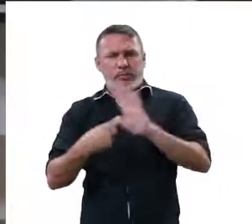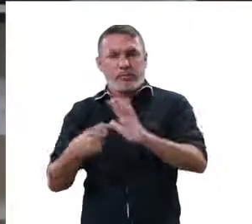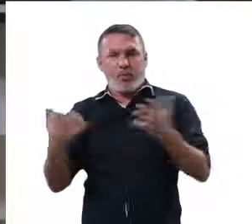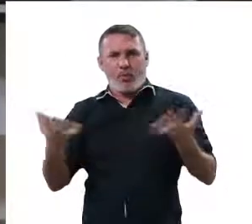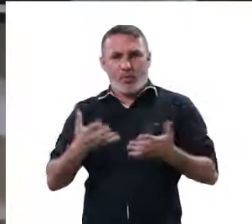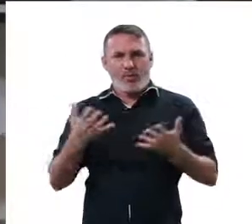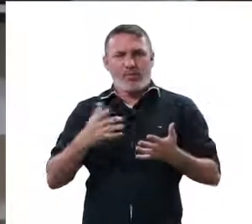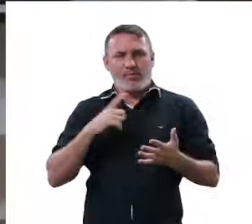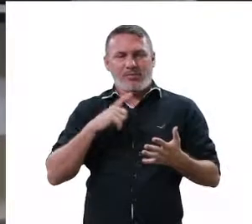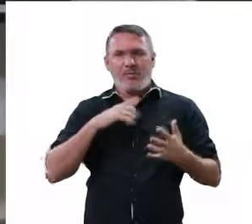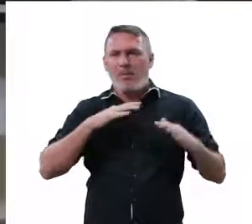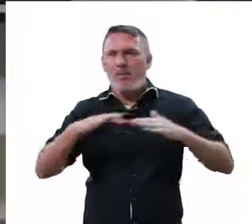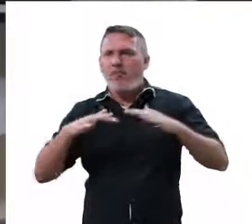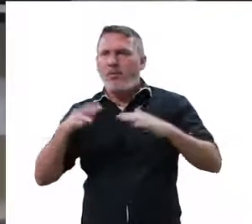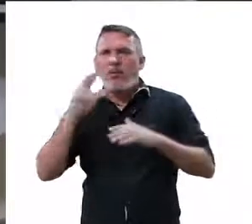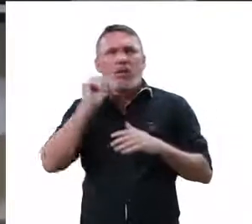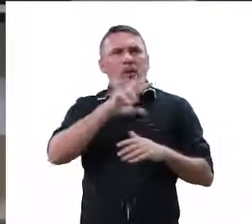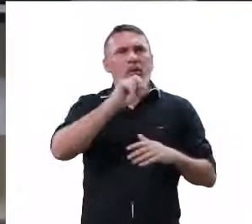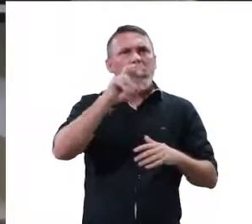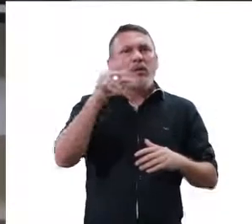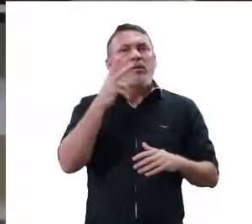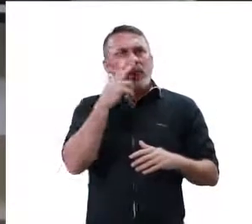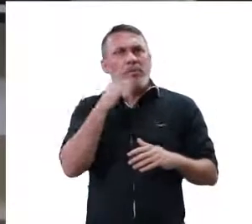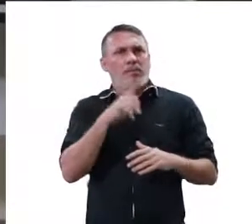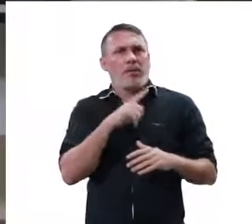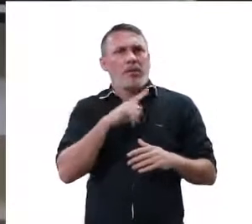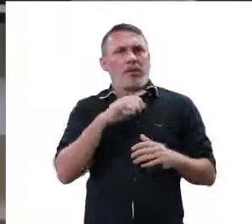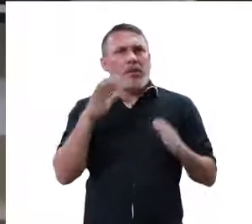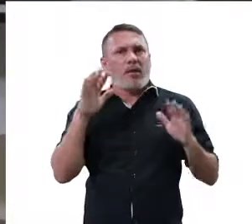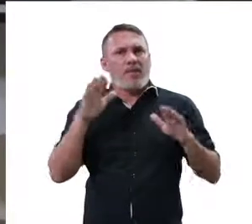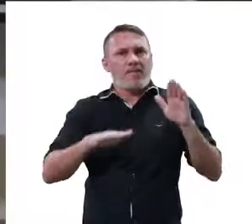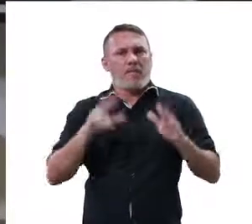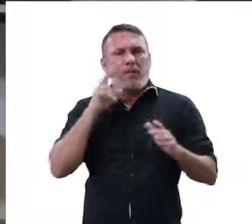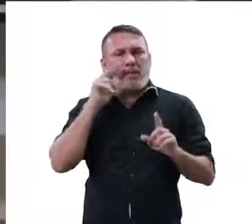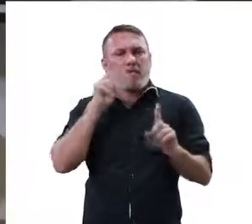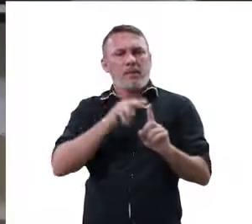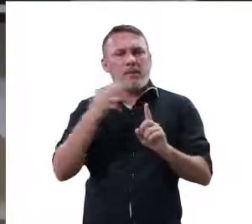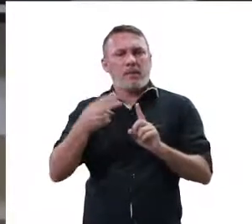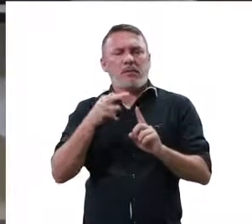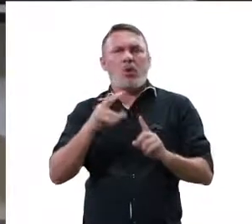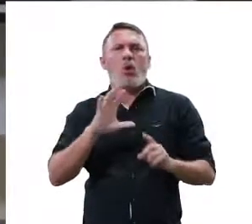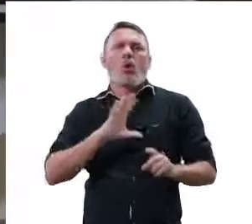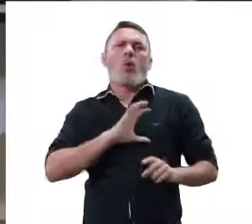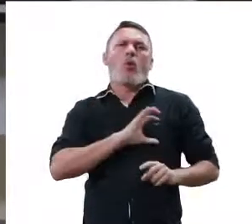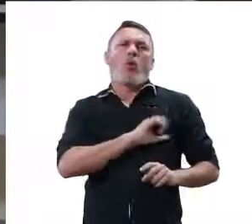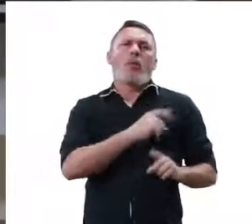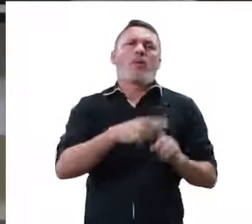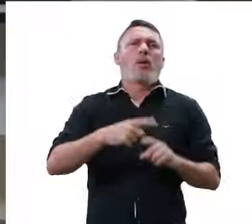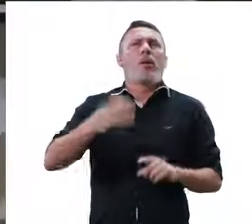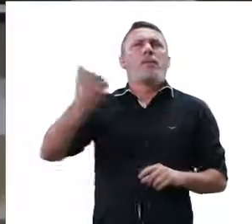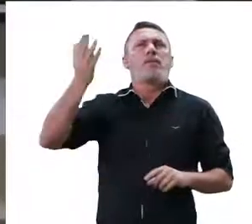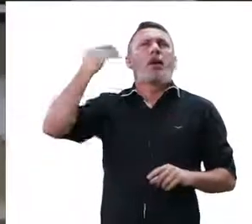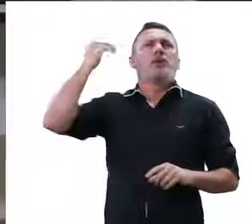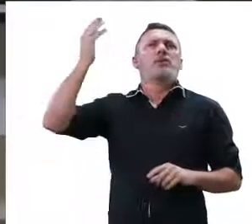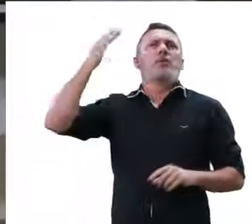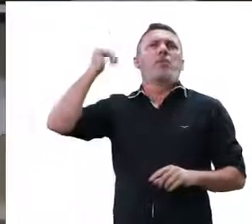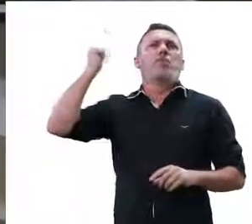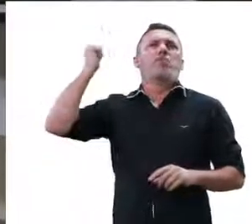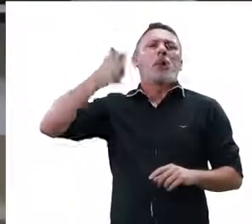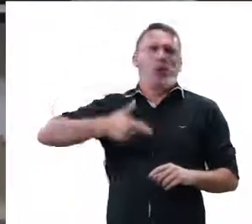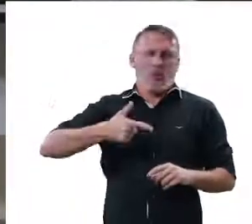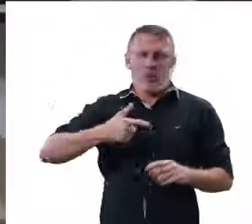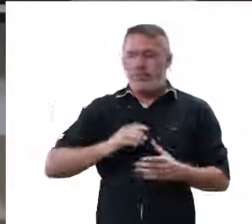essas manifestações que a gente vê hoje, elas têm muito dessa perspectiva romântica, ou seja, idealiza o